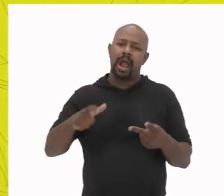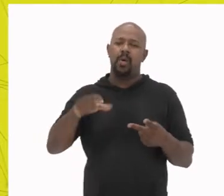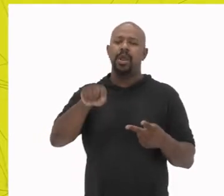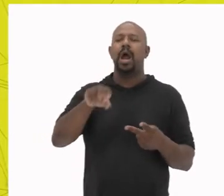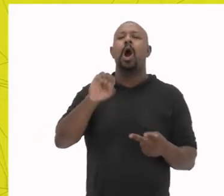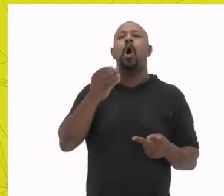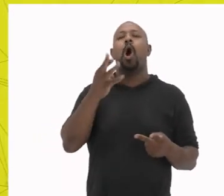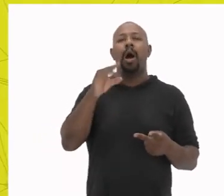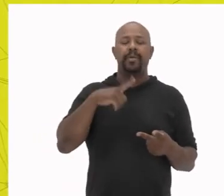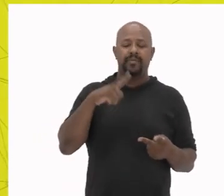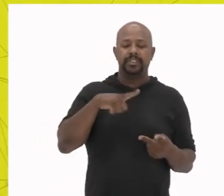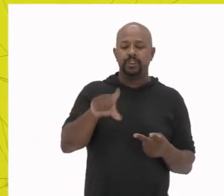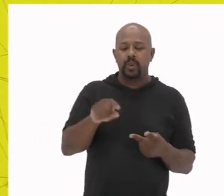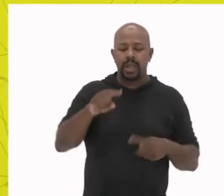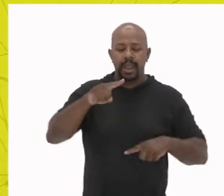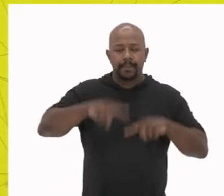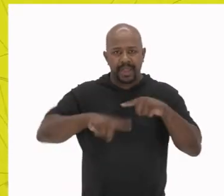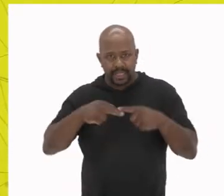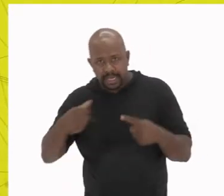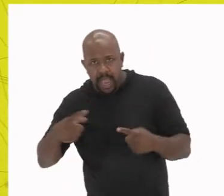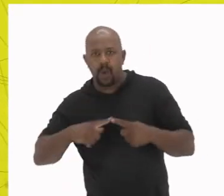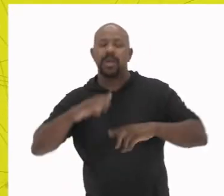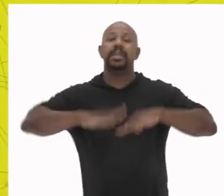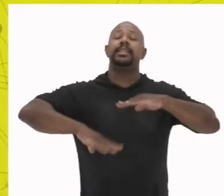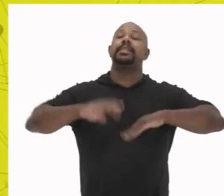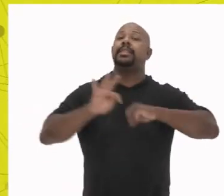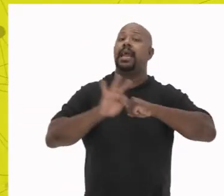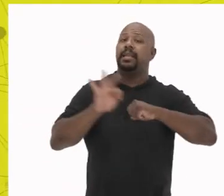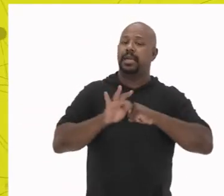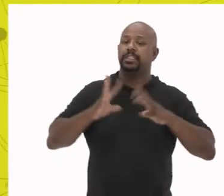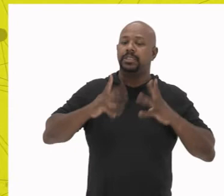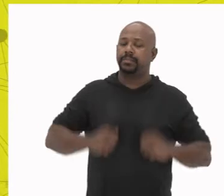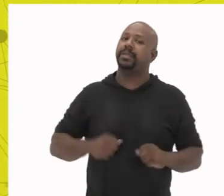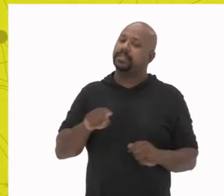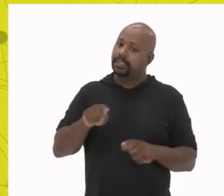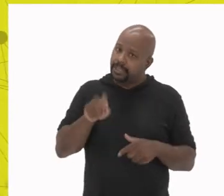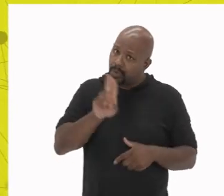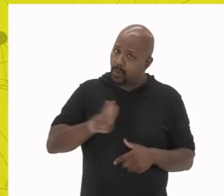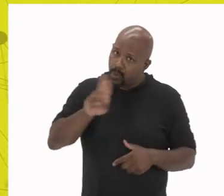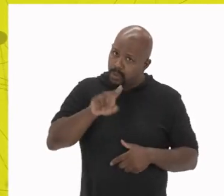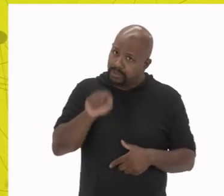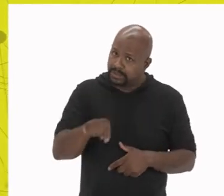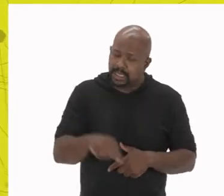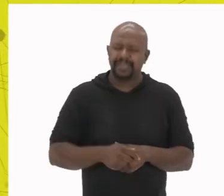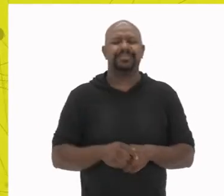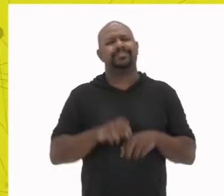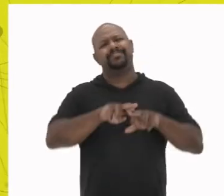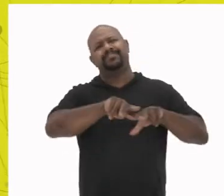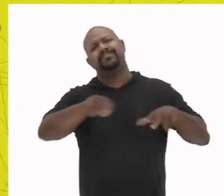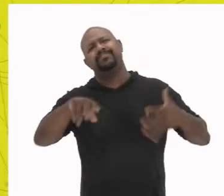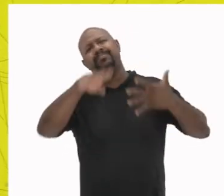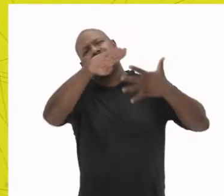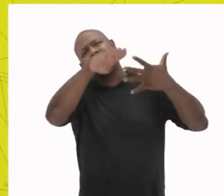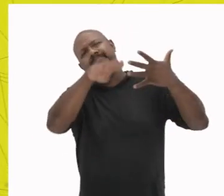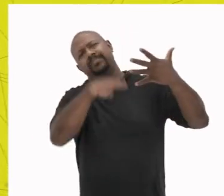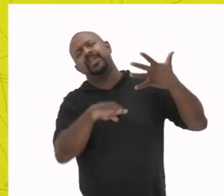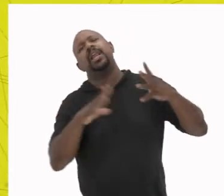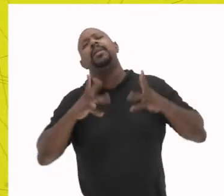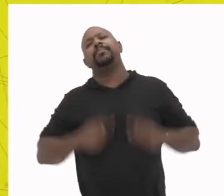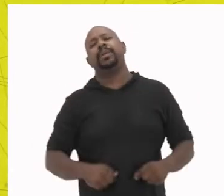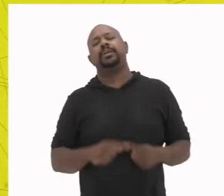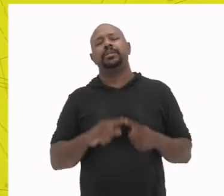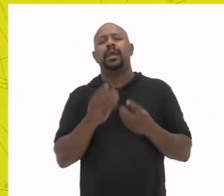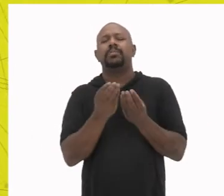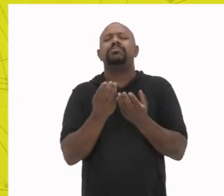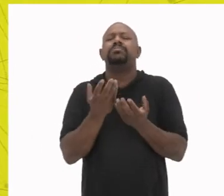natureza da obra, será feita uma escolha entre materiais e técnicas de limpeza a serem empreendidas. Temos diferentes níveis